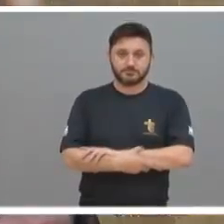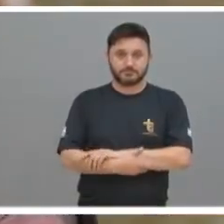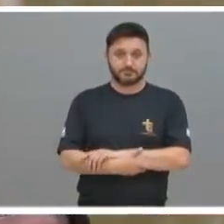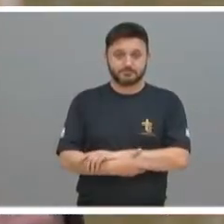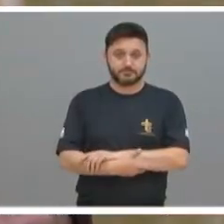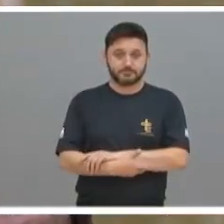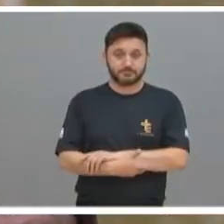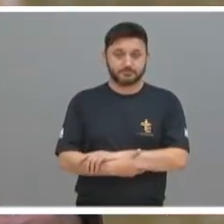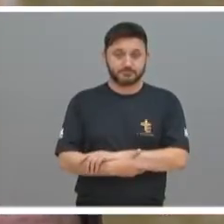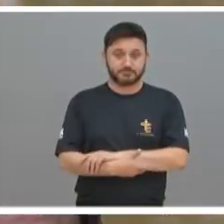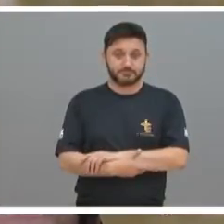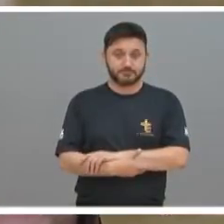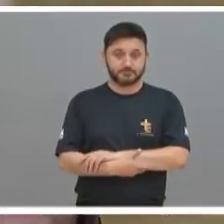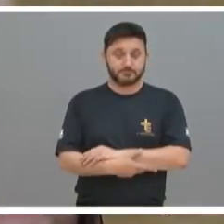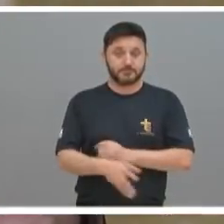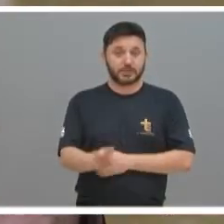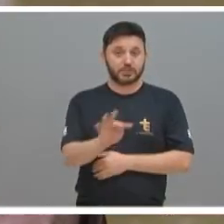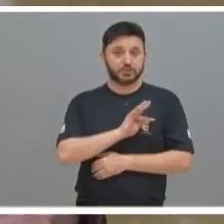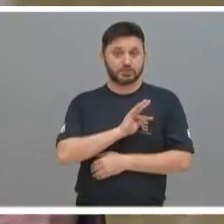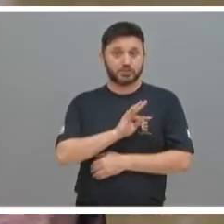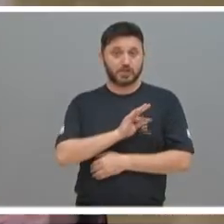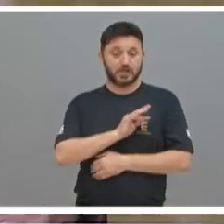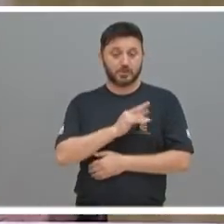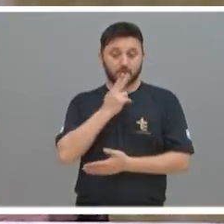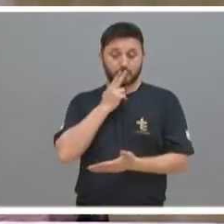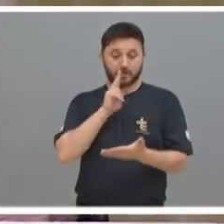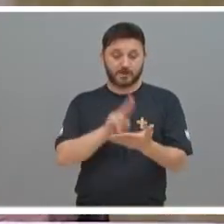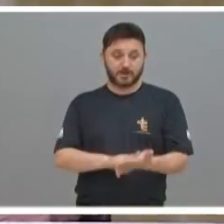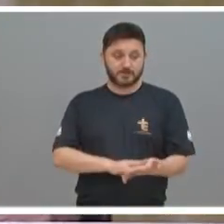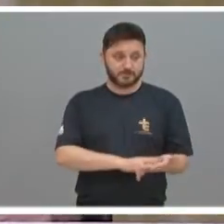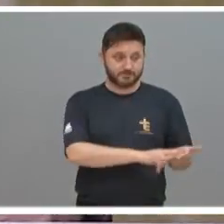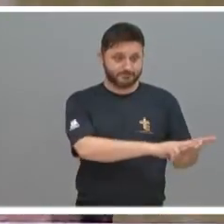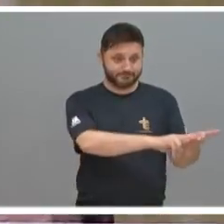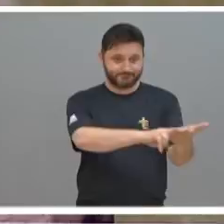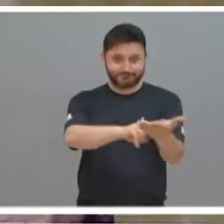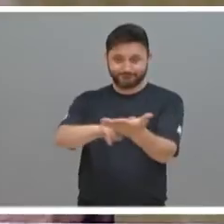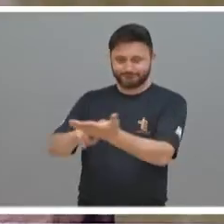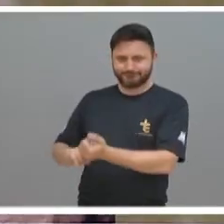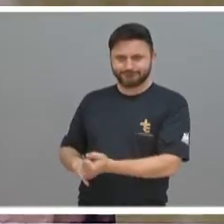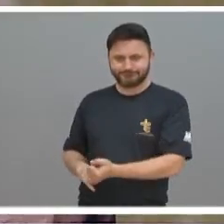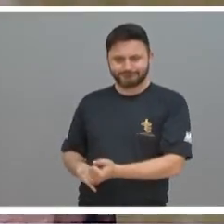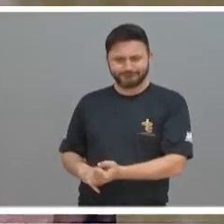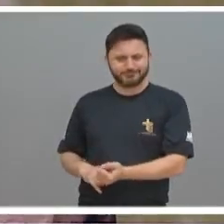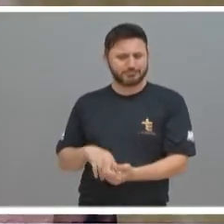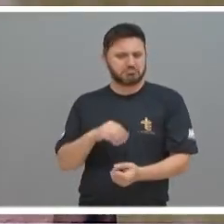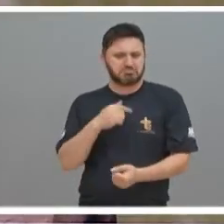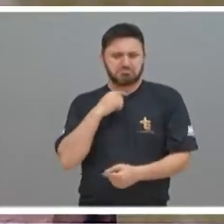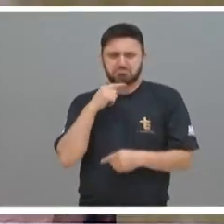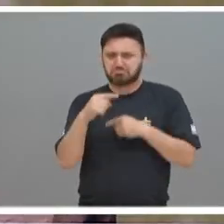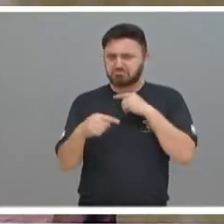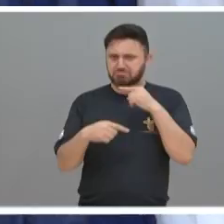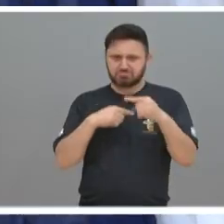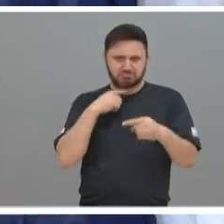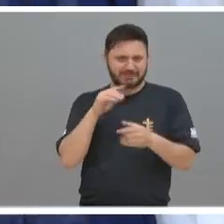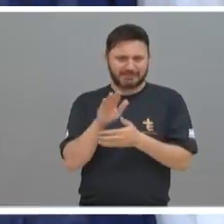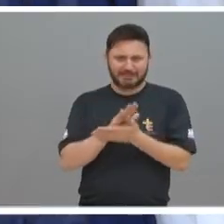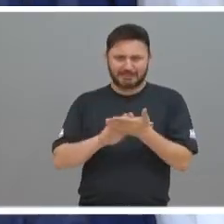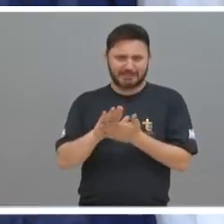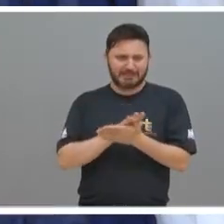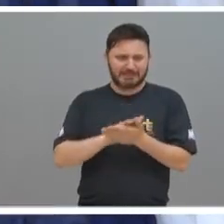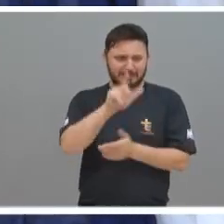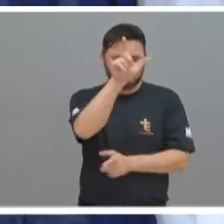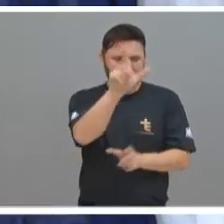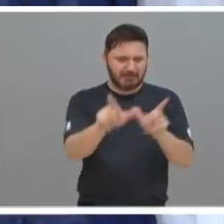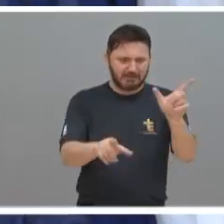Leitura da carta de São Tiago. Meus irmãos, que adianta alguém dizer que tem fé quando não